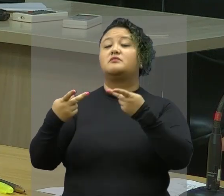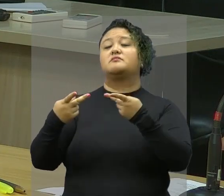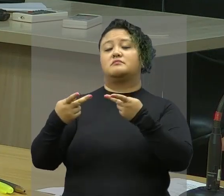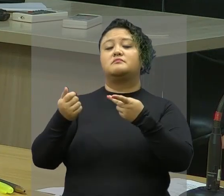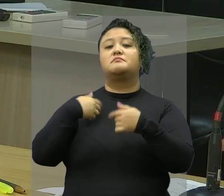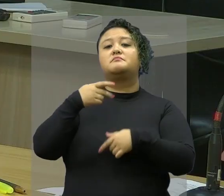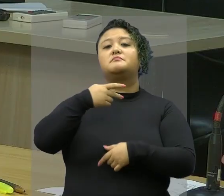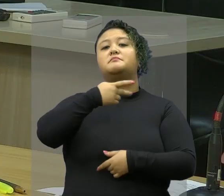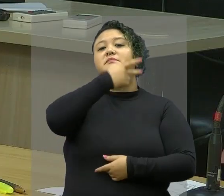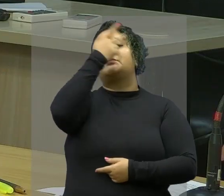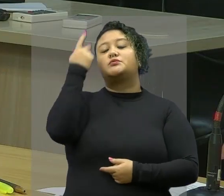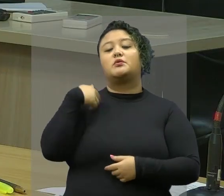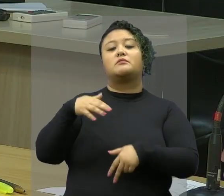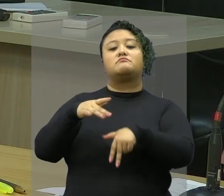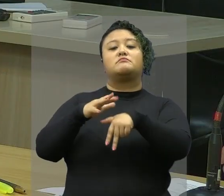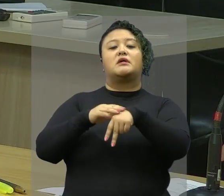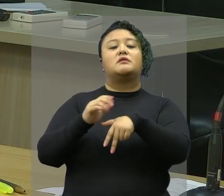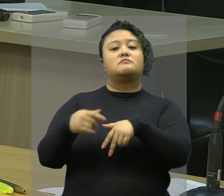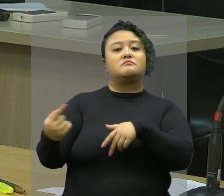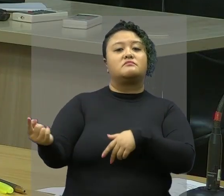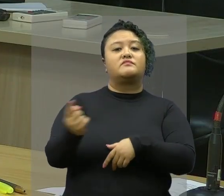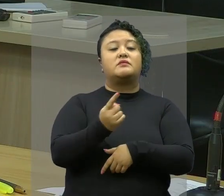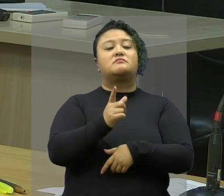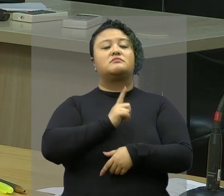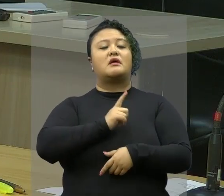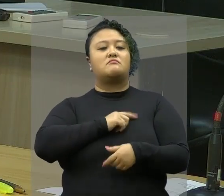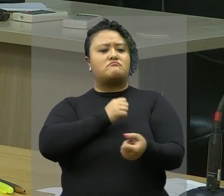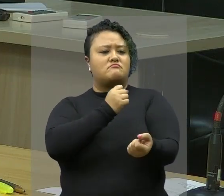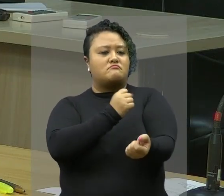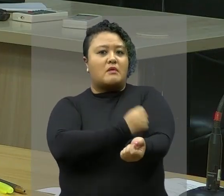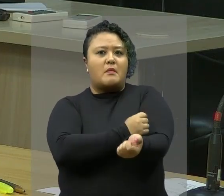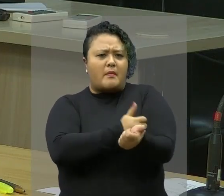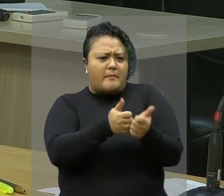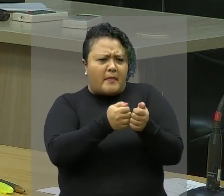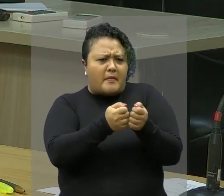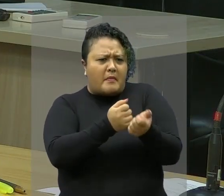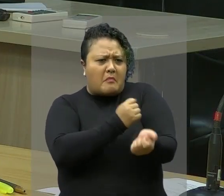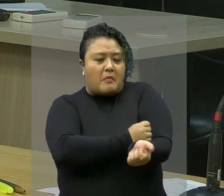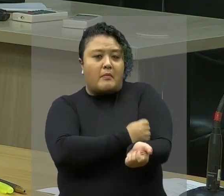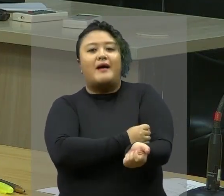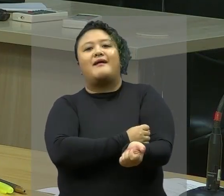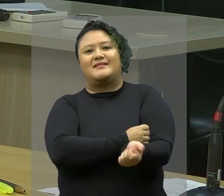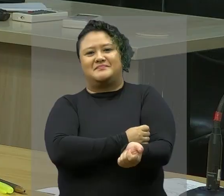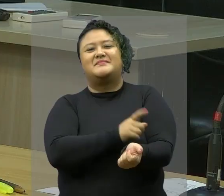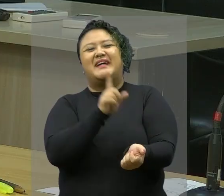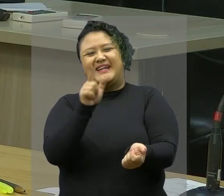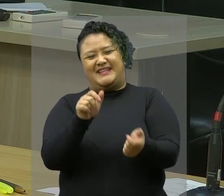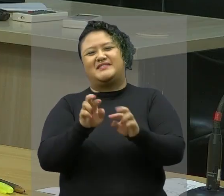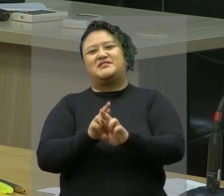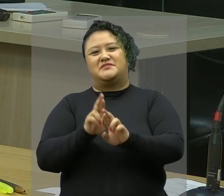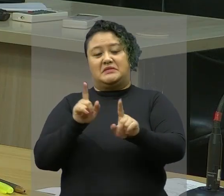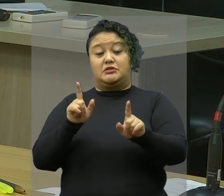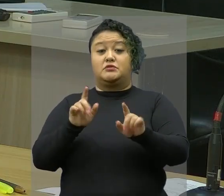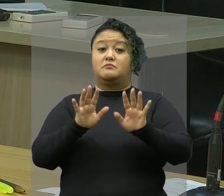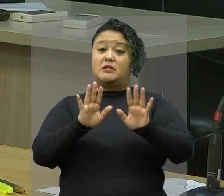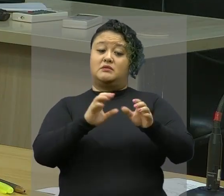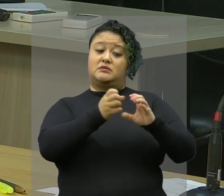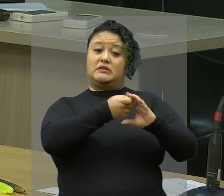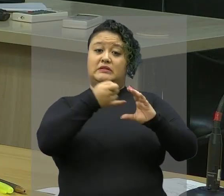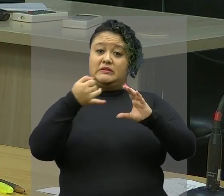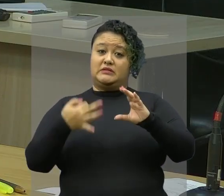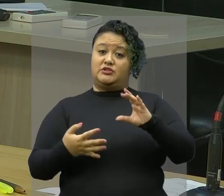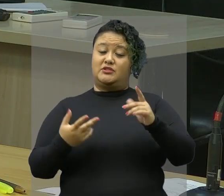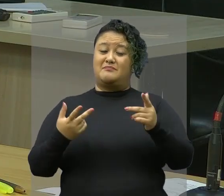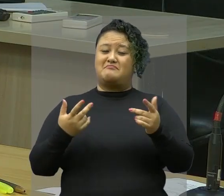tem o transtorno da ludopatia, ele é um pouco mesmo diferente, apesar de ter as características de um